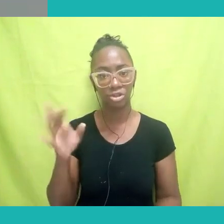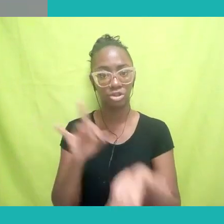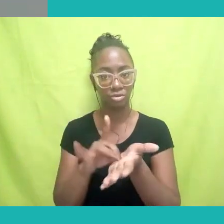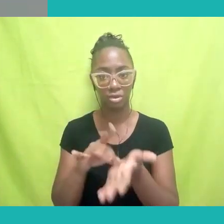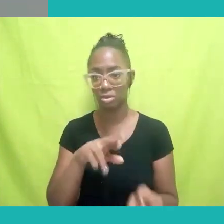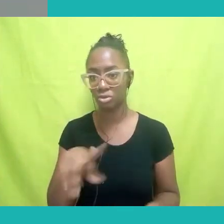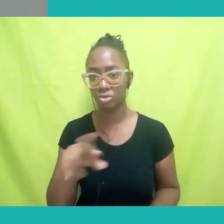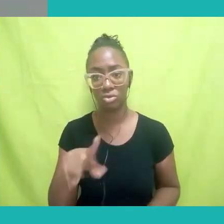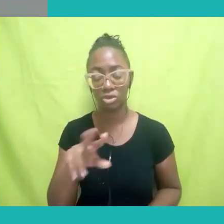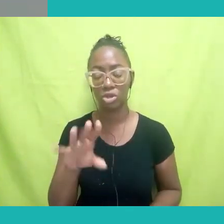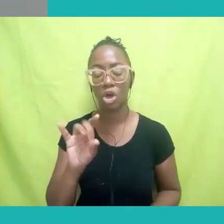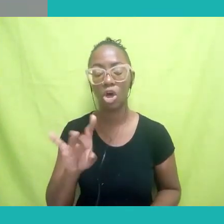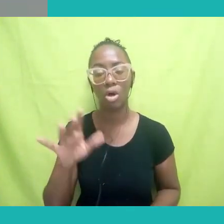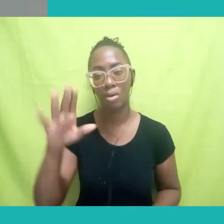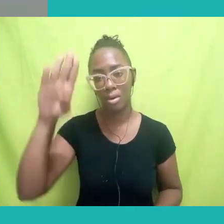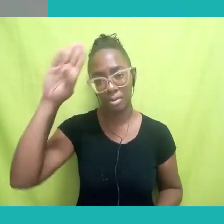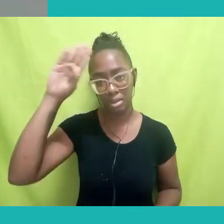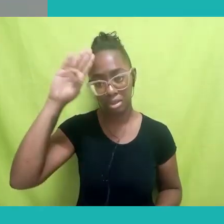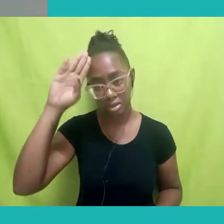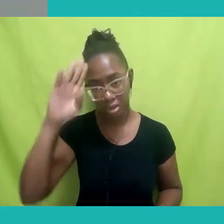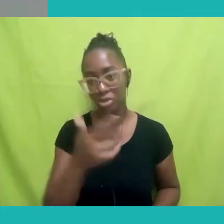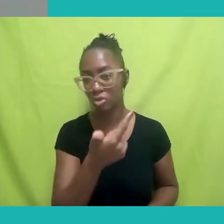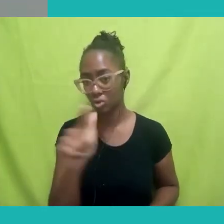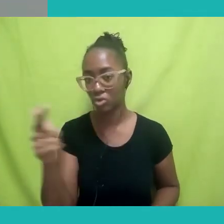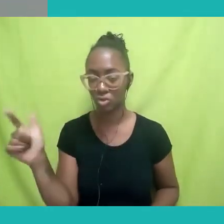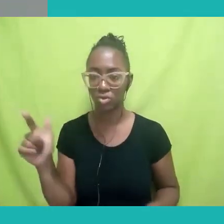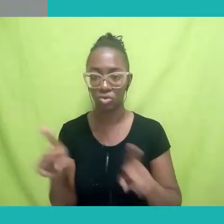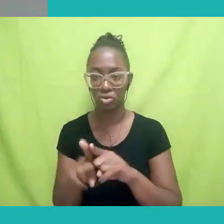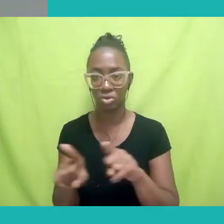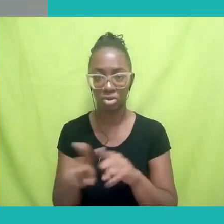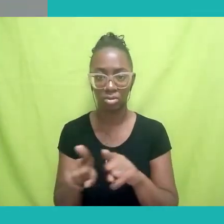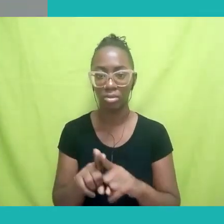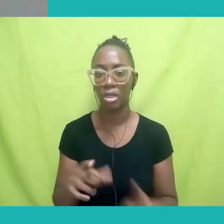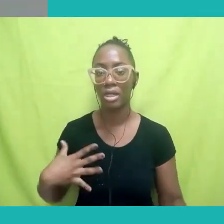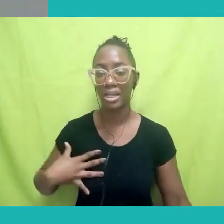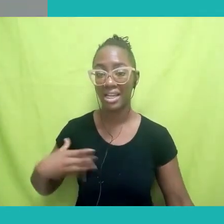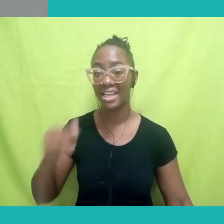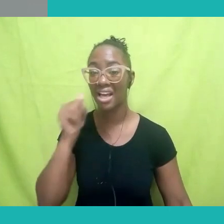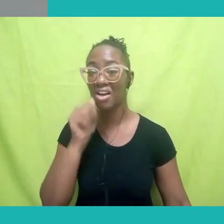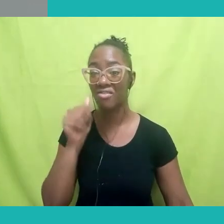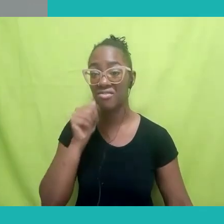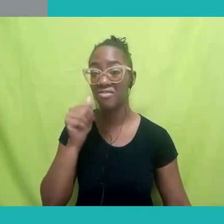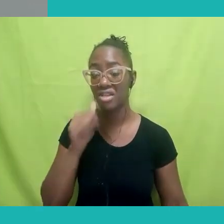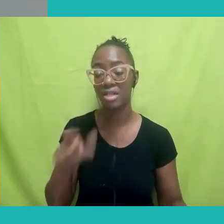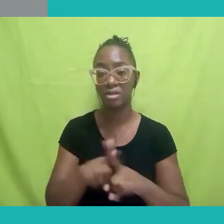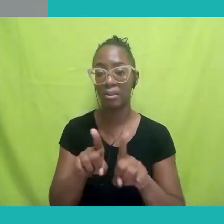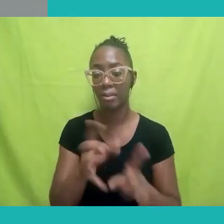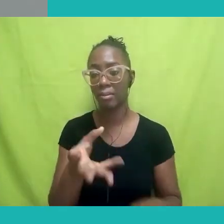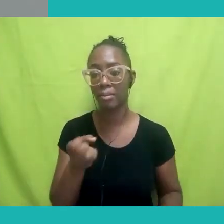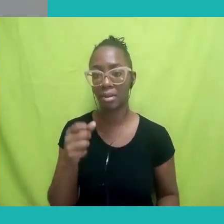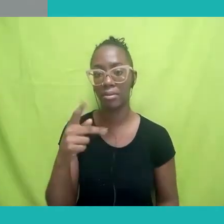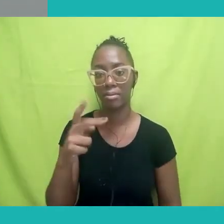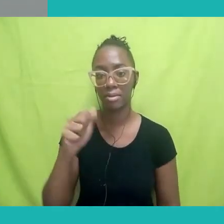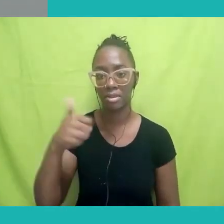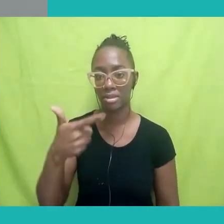no contexto militar, mas a gente tem outros regimes, né, que filhas também recebem pensão. Haja visto aí Maite Proença,